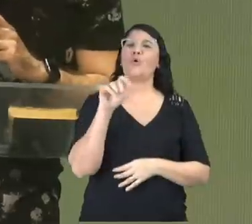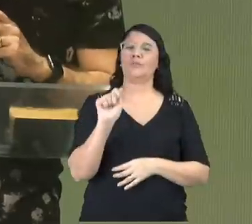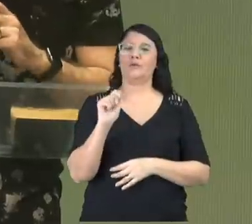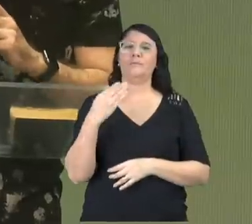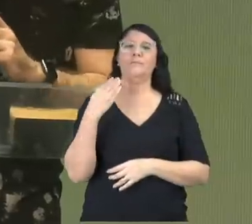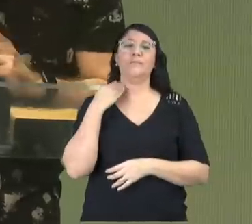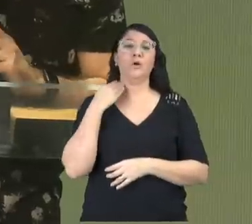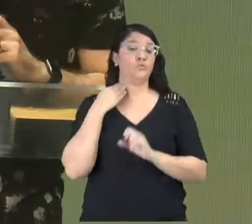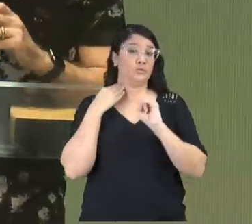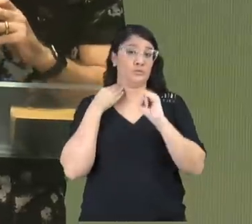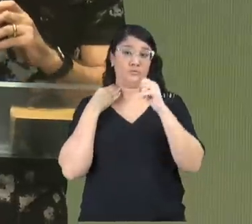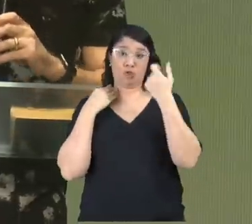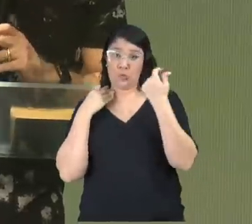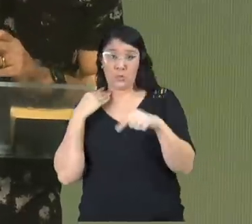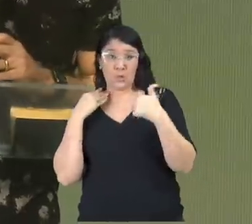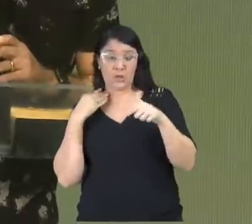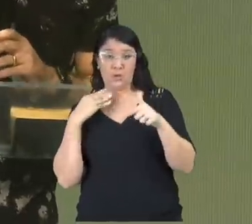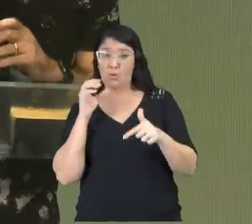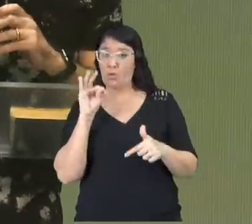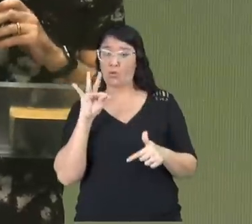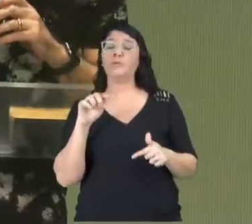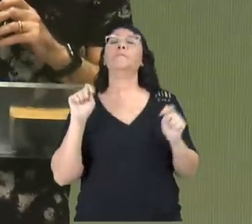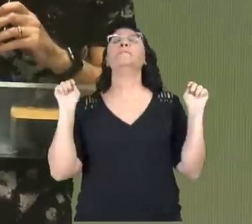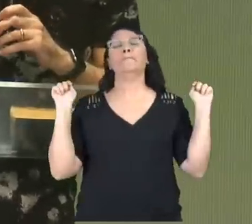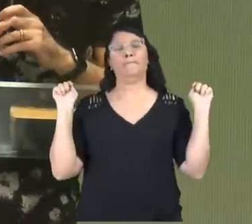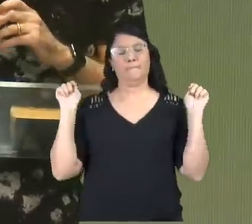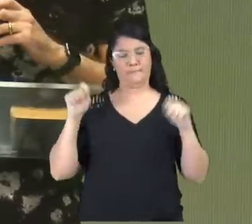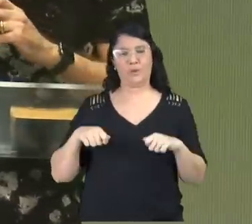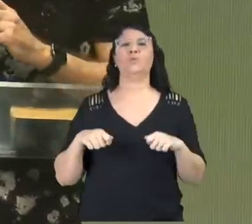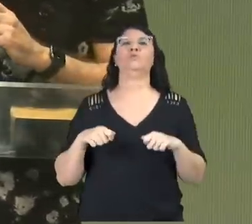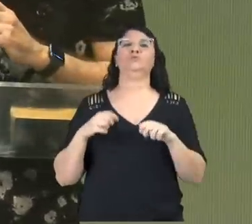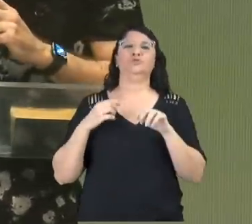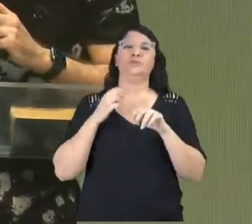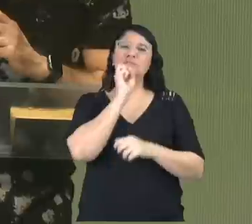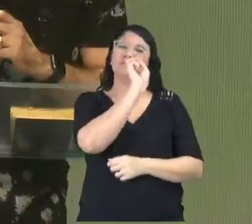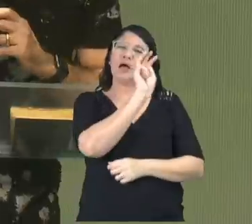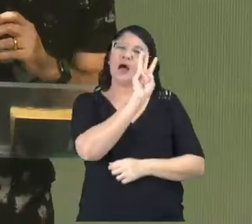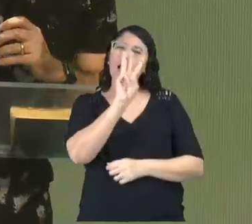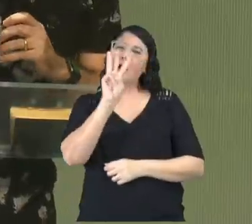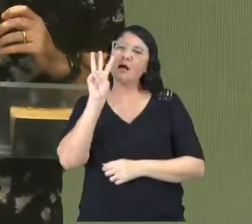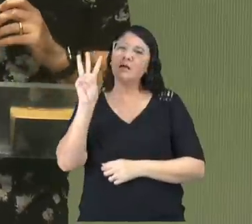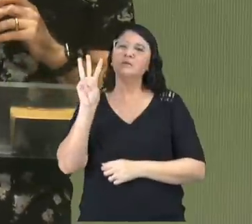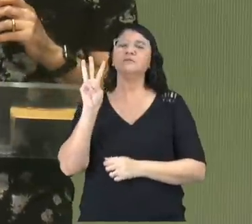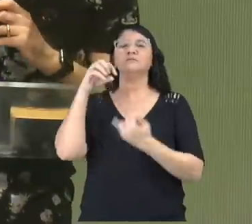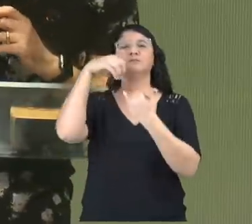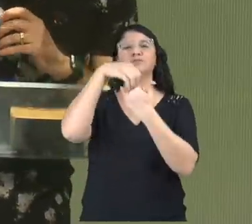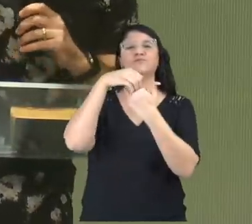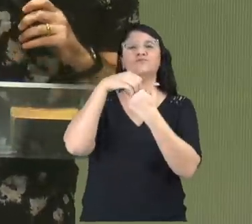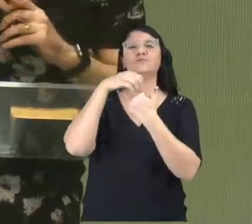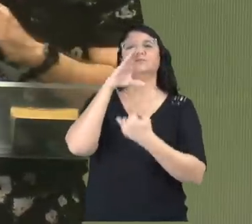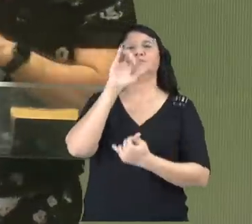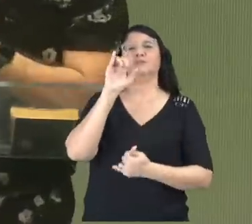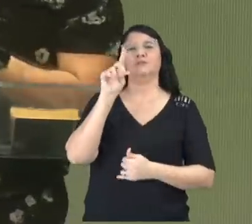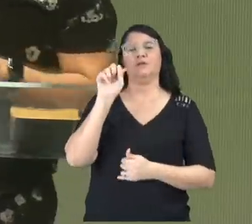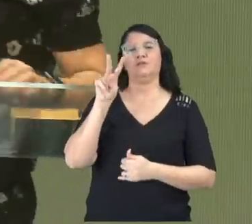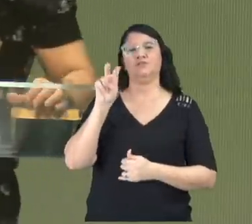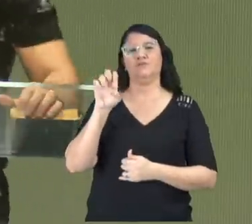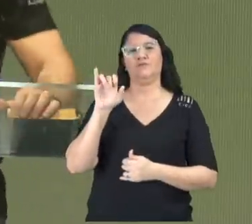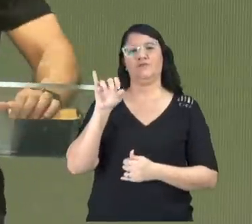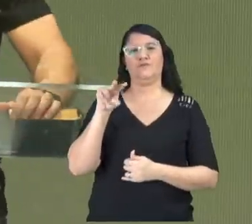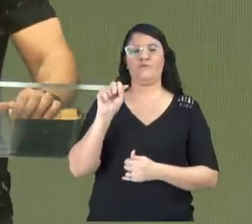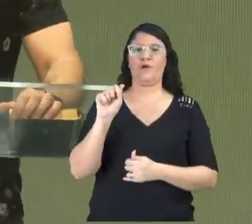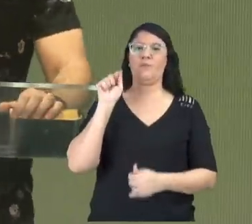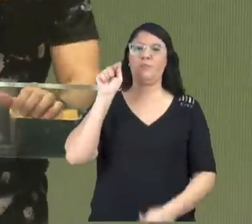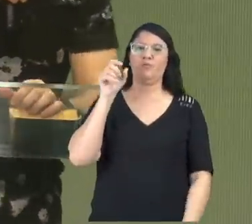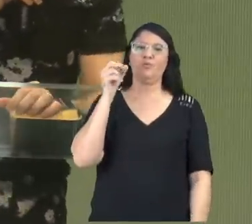não tem conta nem QR Code, você pode entrar no site cidadeviva.org, lá tem o doar, e aí você